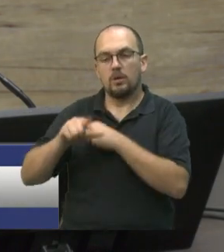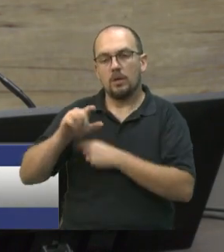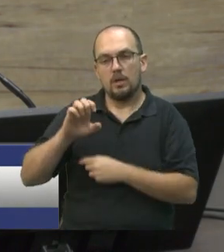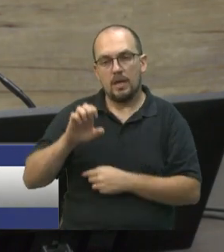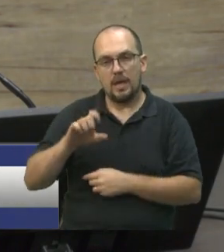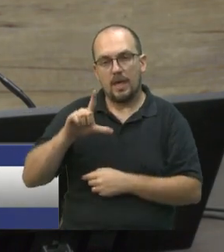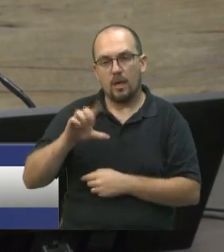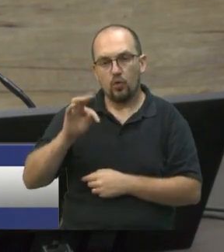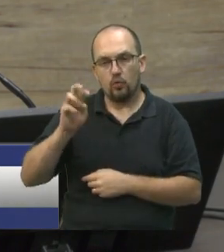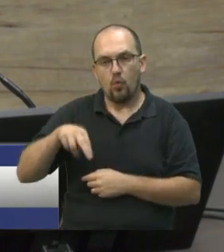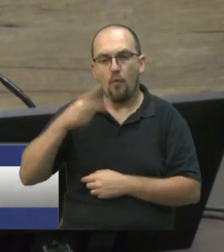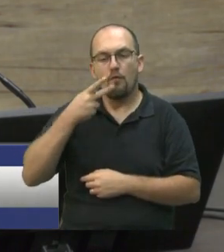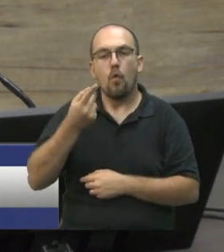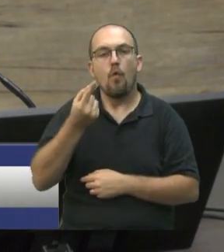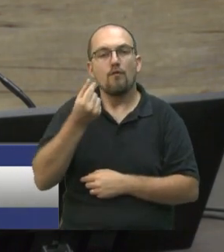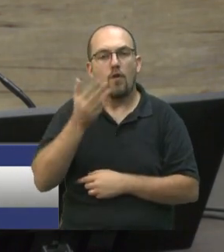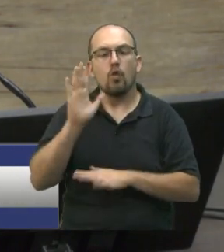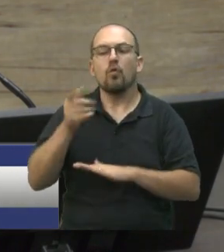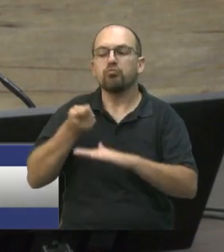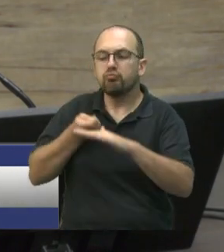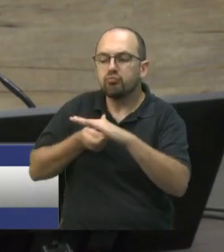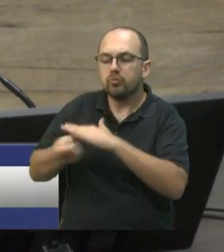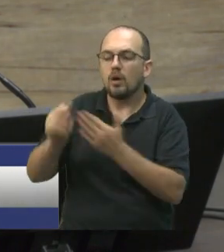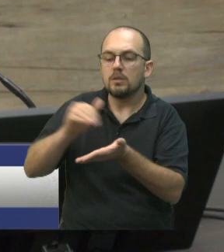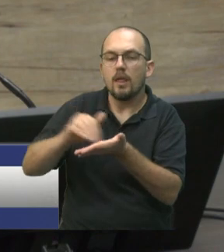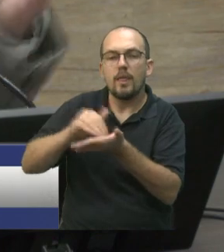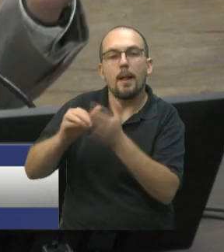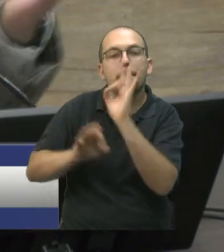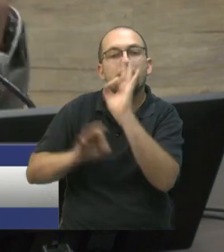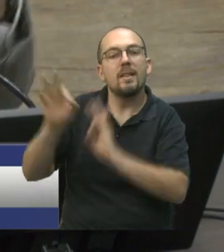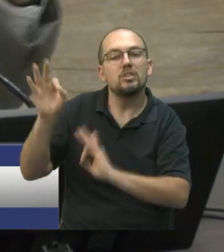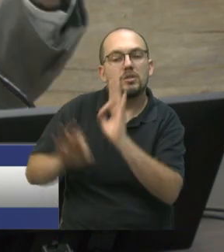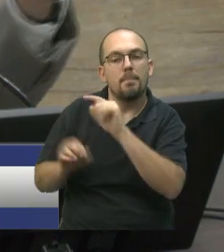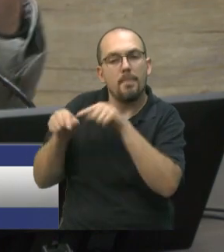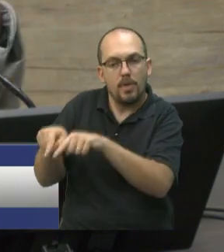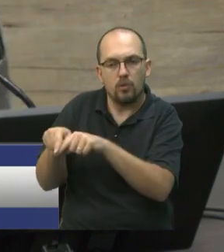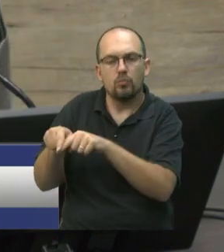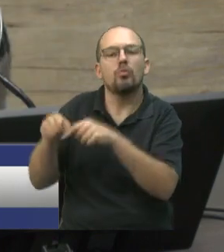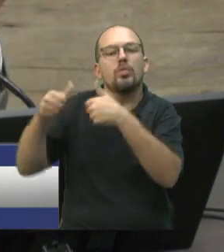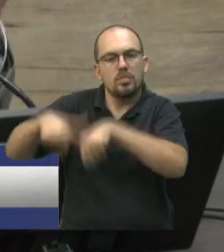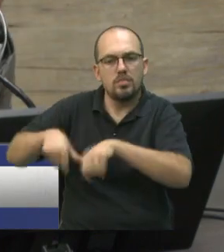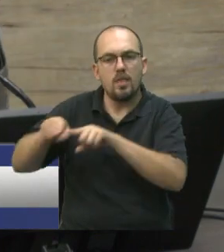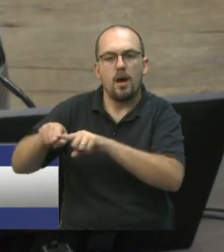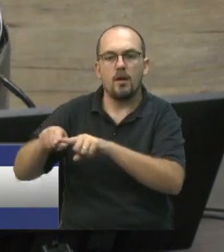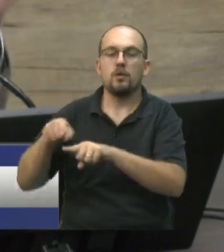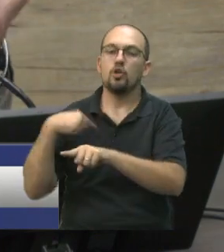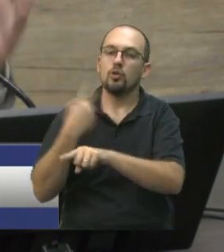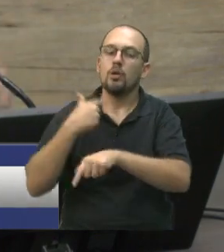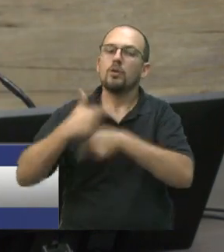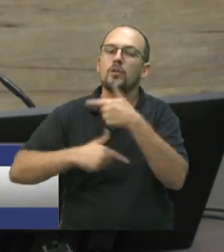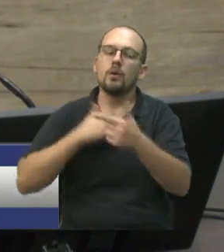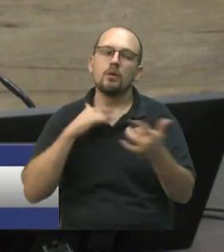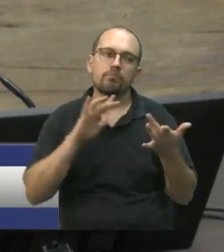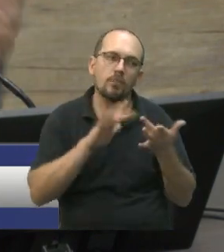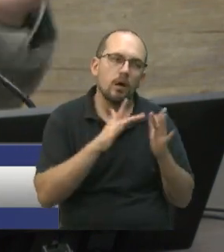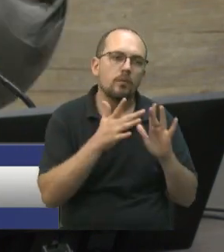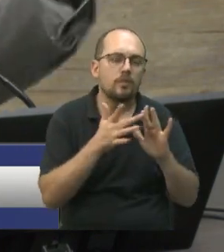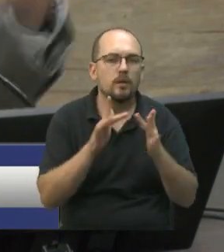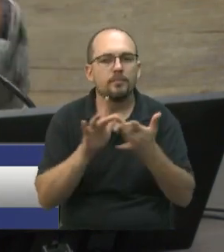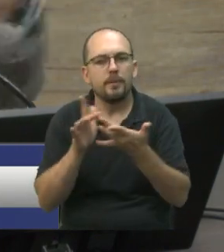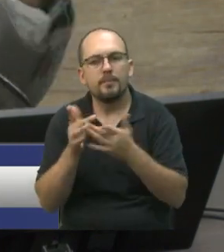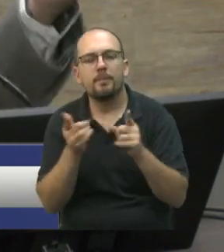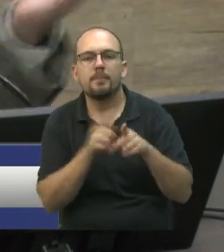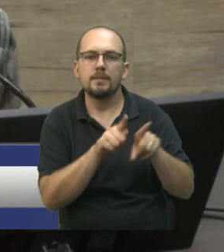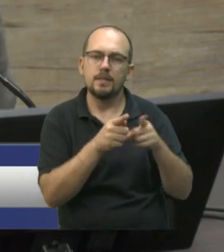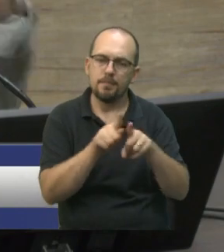valores estão alocados na Secretaria de Planejamento. Então, e assim nós vamos trabalhando parceria cada um. Então, eu estou